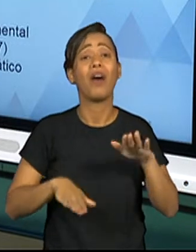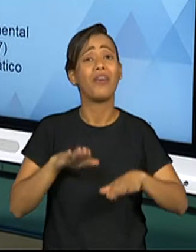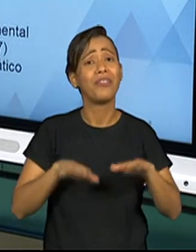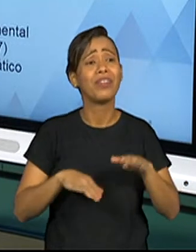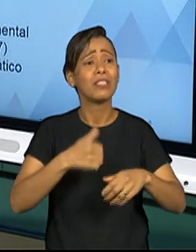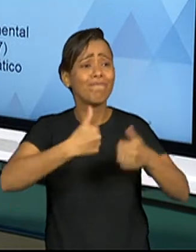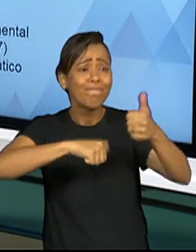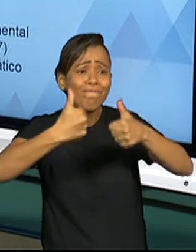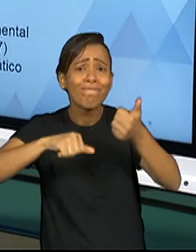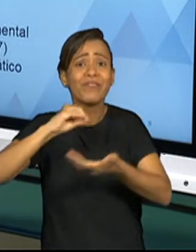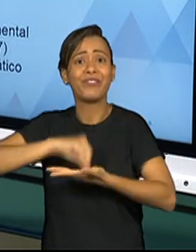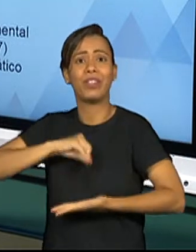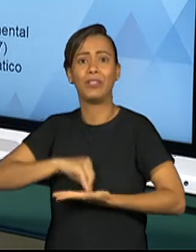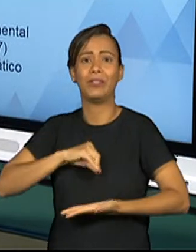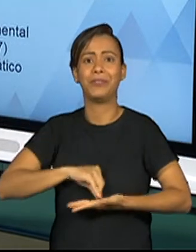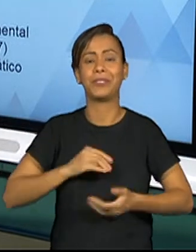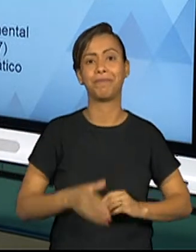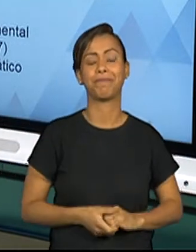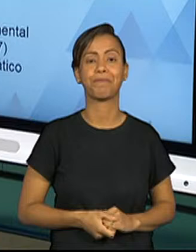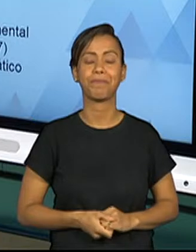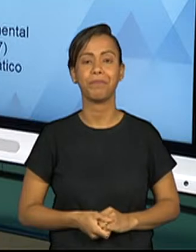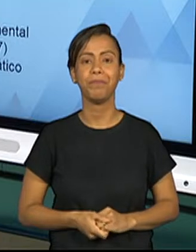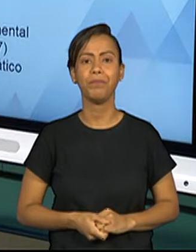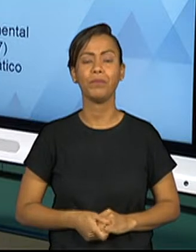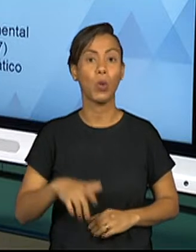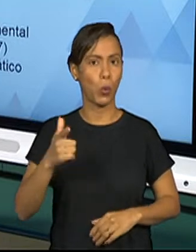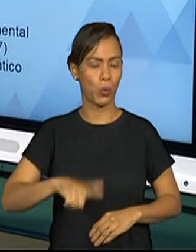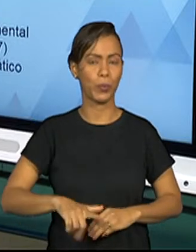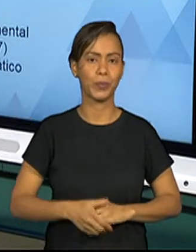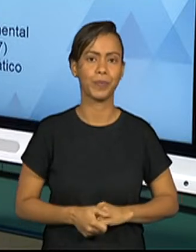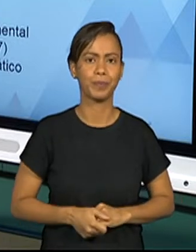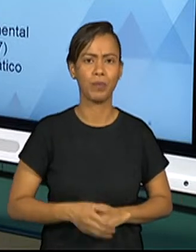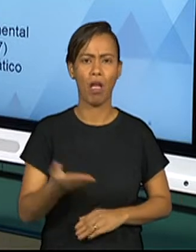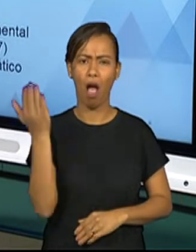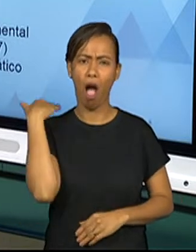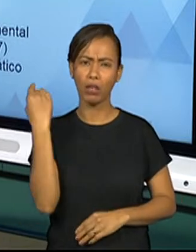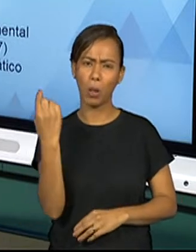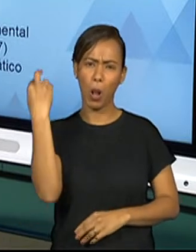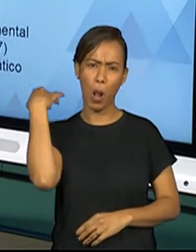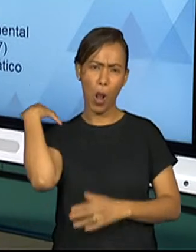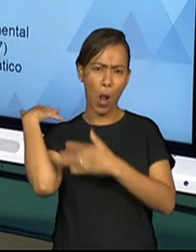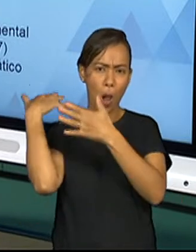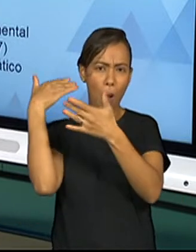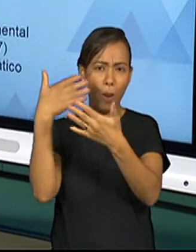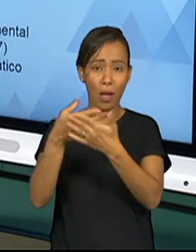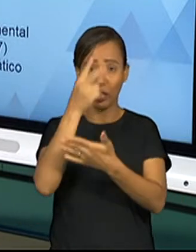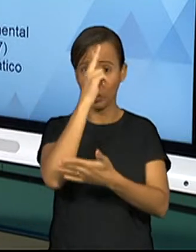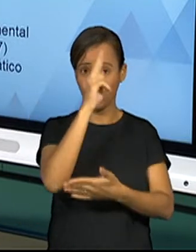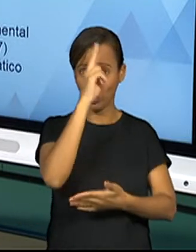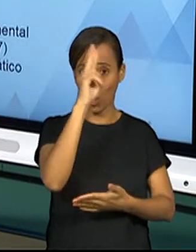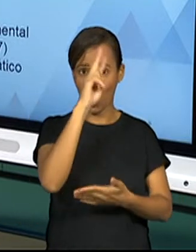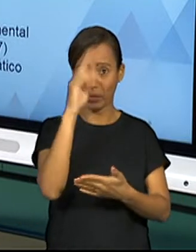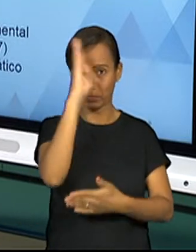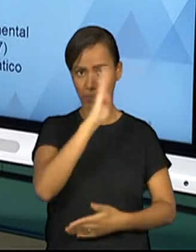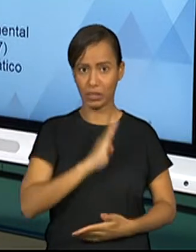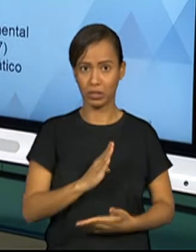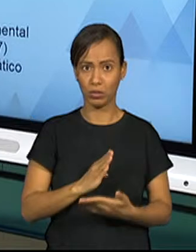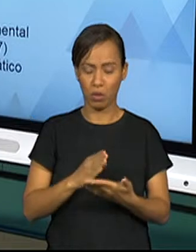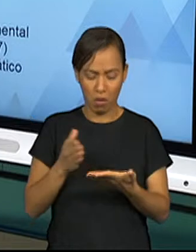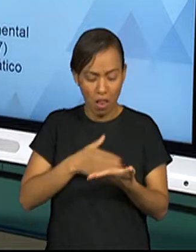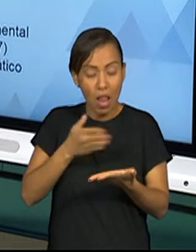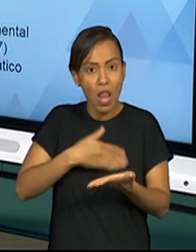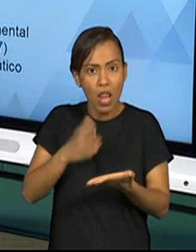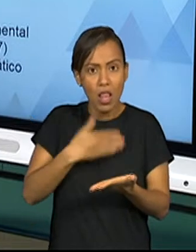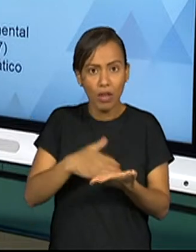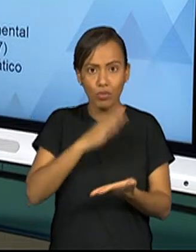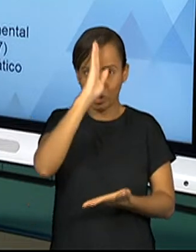Uma outra questão. Nós tivemos um momento na história no Brasil que os materiais didáticos, eles não eram gratuitos. Hoje nós temos o